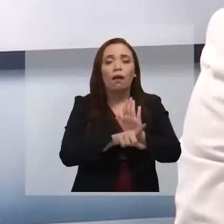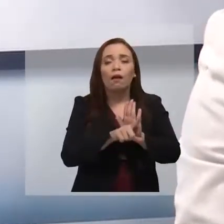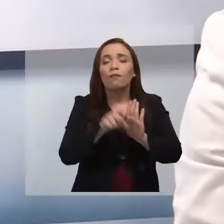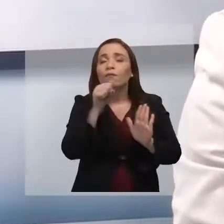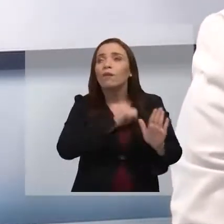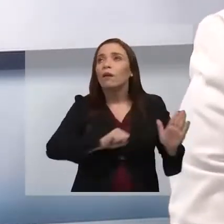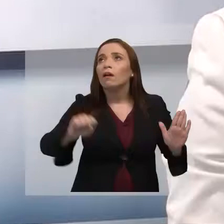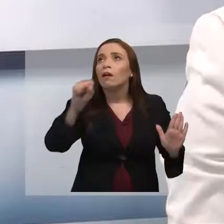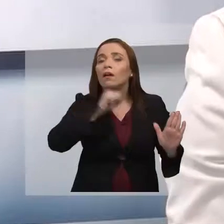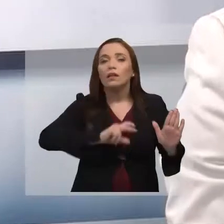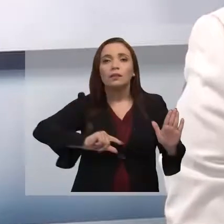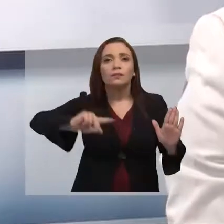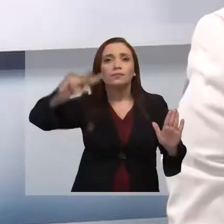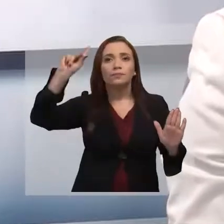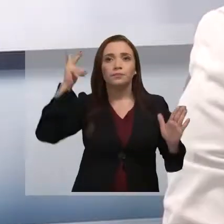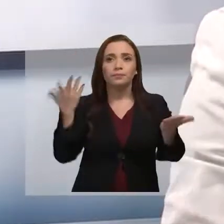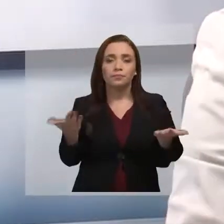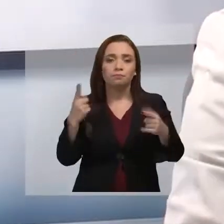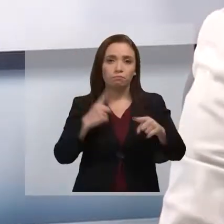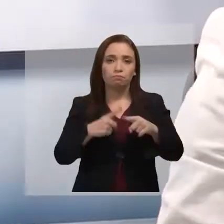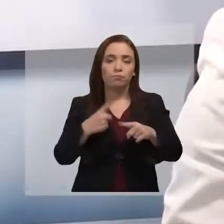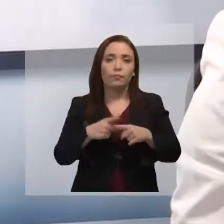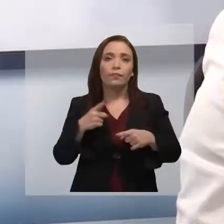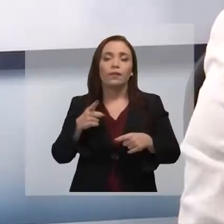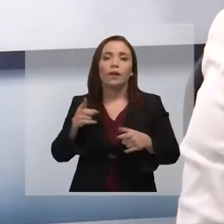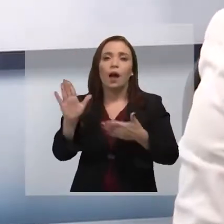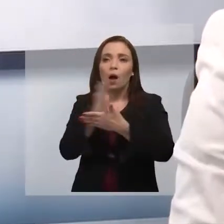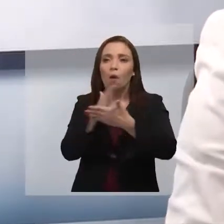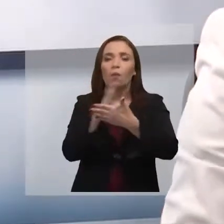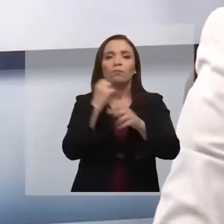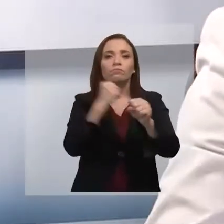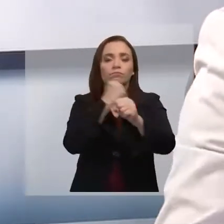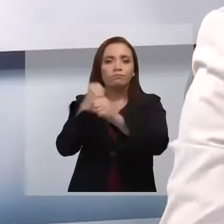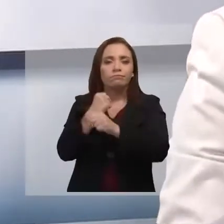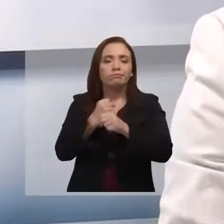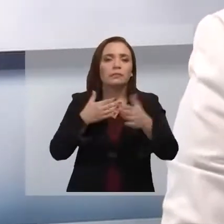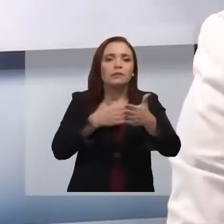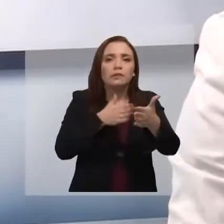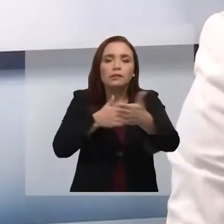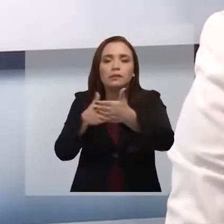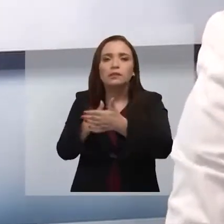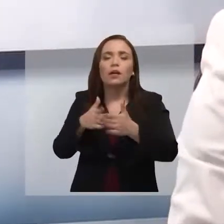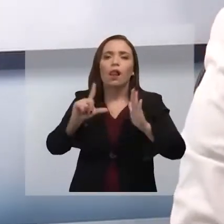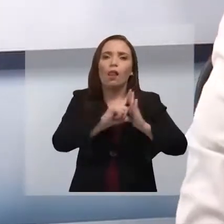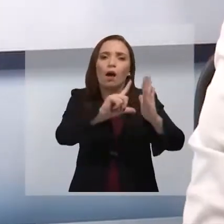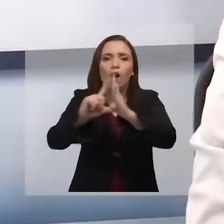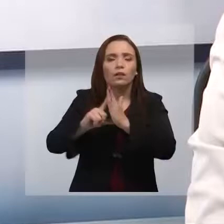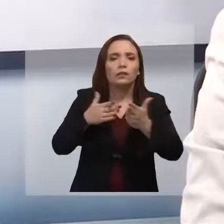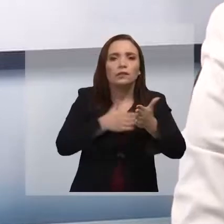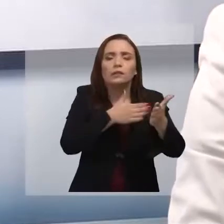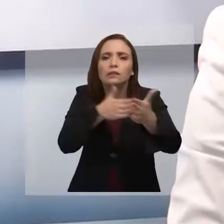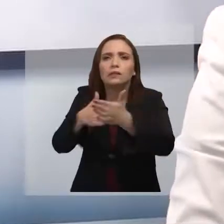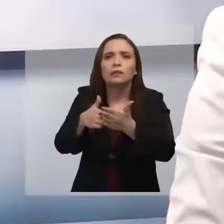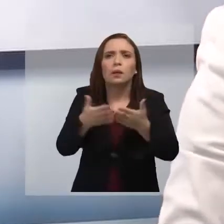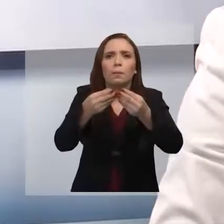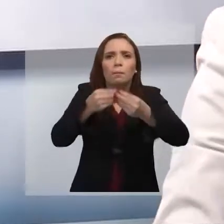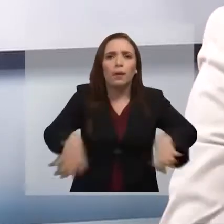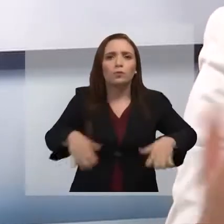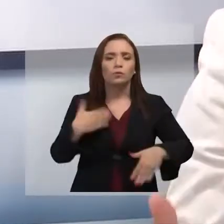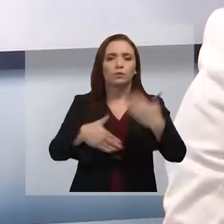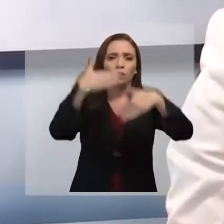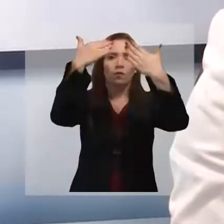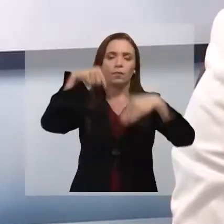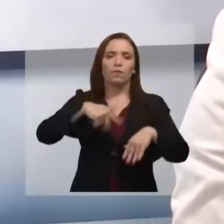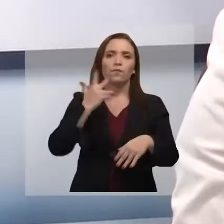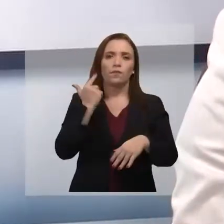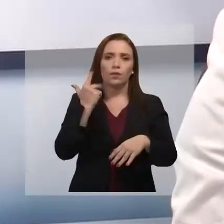do Código da Cidade, empatando empreendimentos, empatando o comércio, empatando a vida do cidadão, empatando o